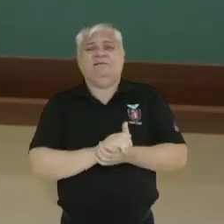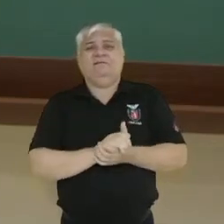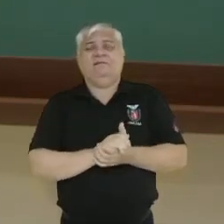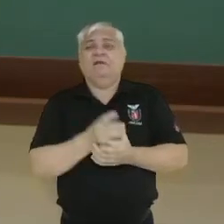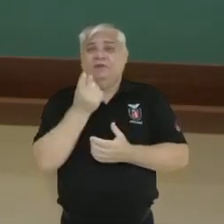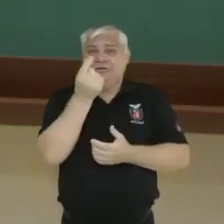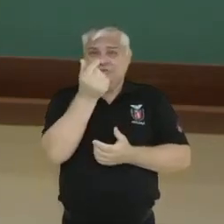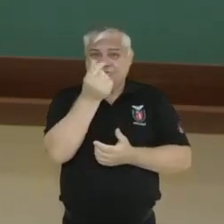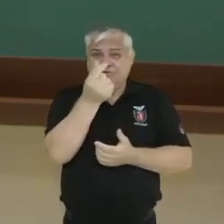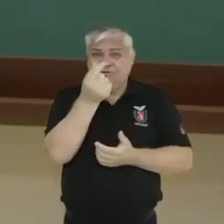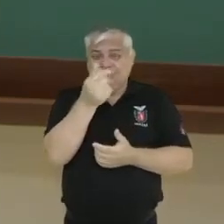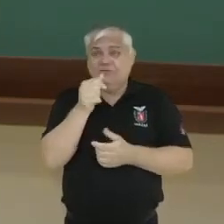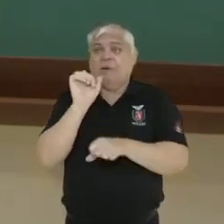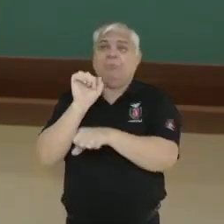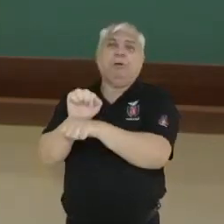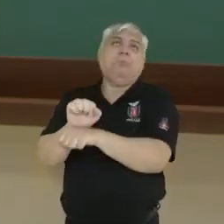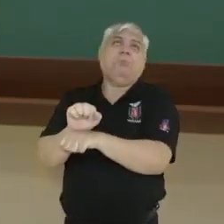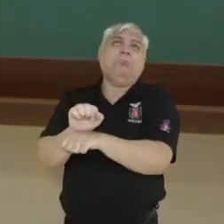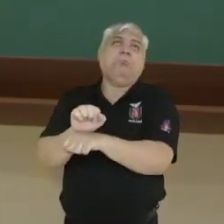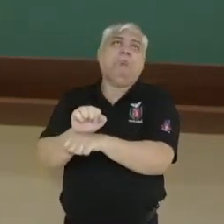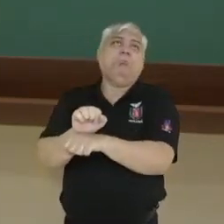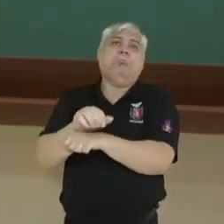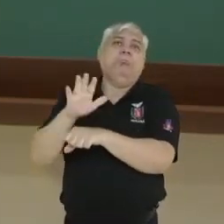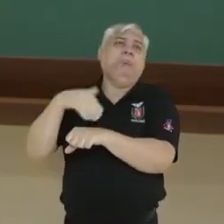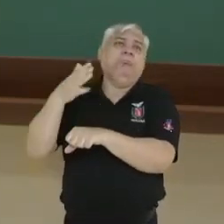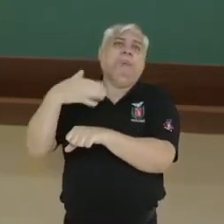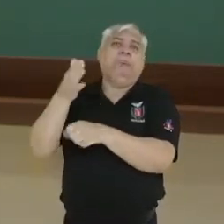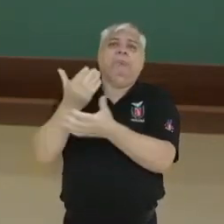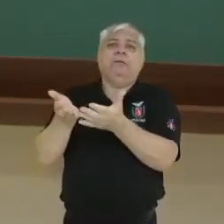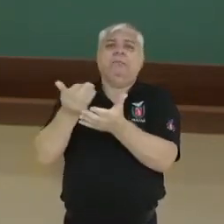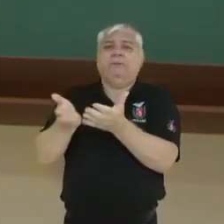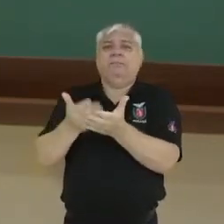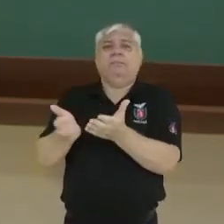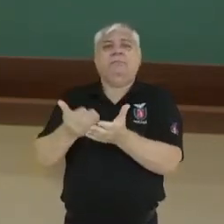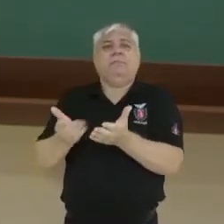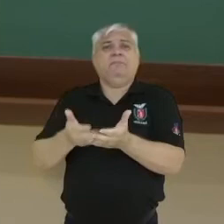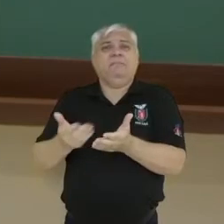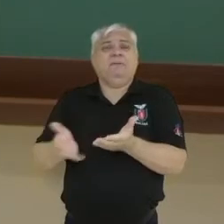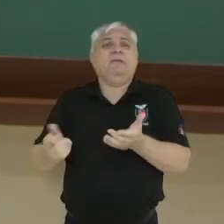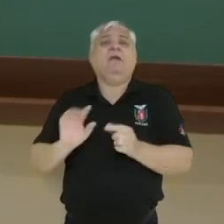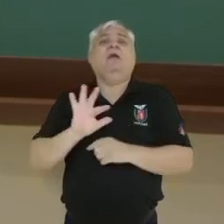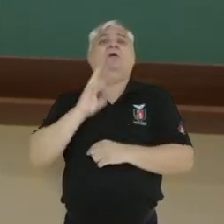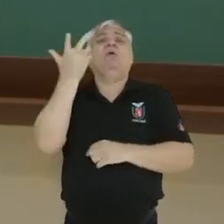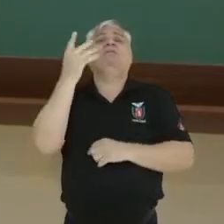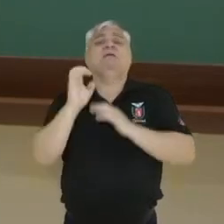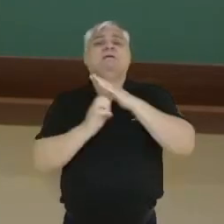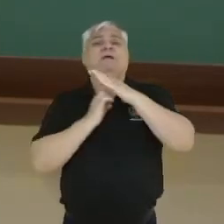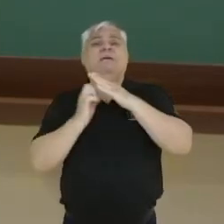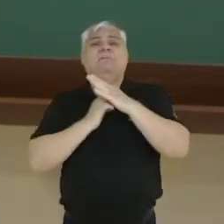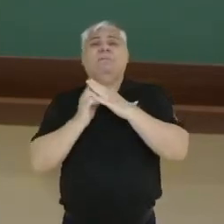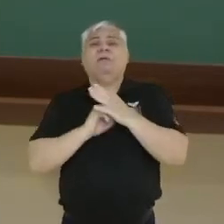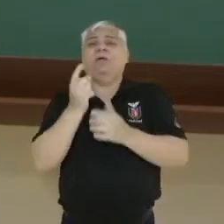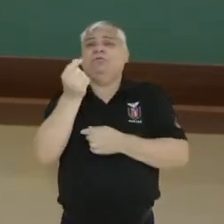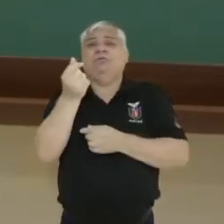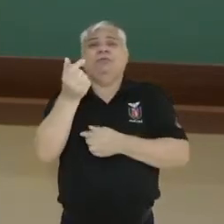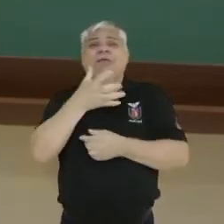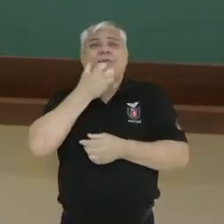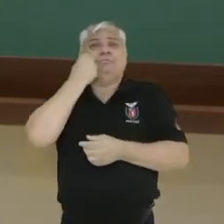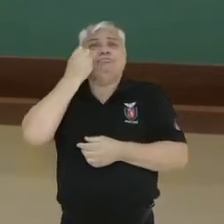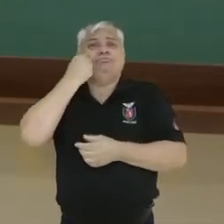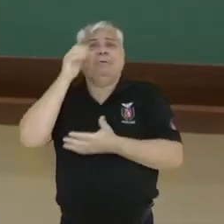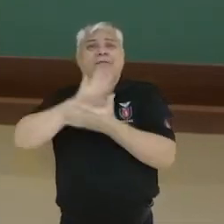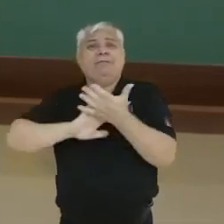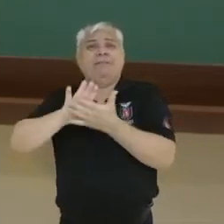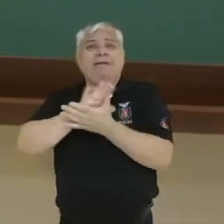dinheiro imobilizado por muito tempo e, consequentemente, você pode levar a sua empresa a não ter capital de giro, ou seja, começa a